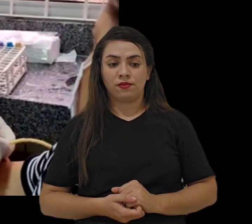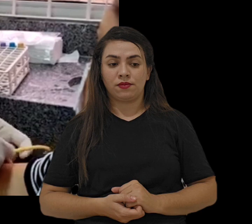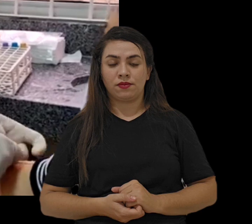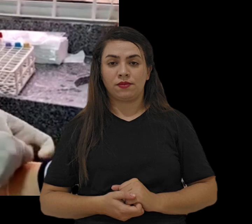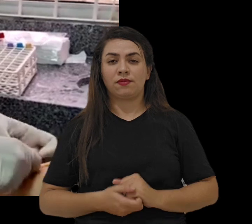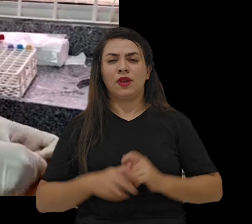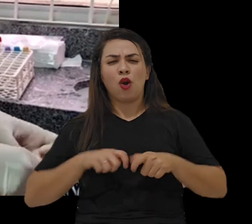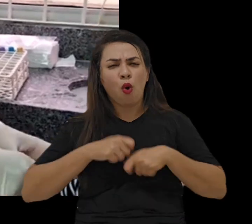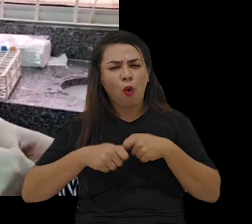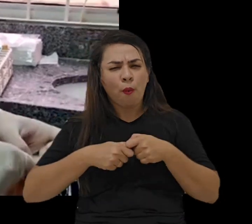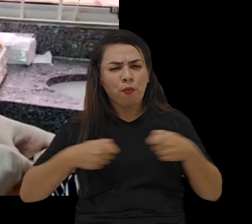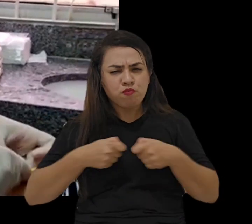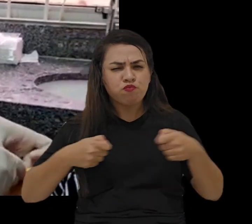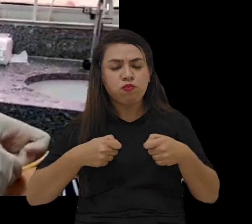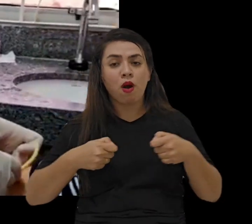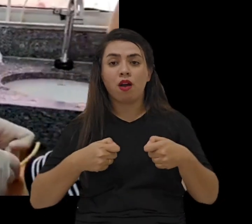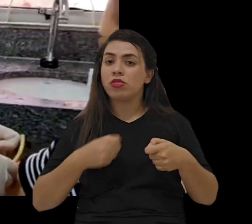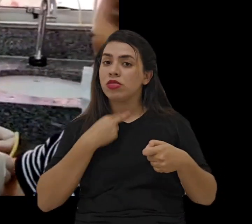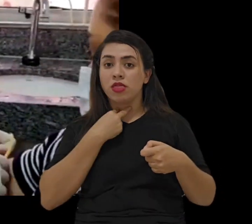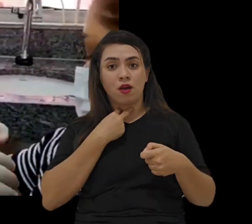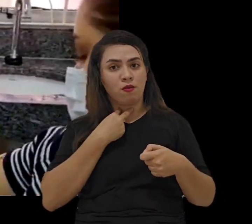laço.